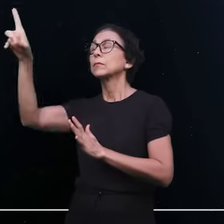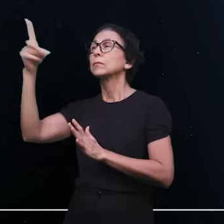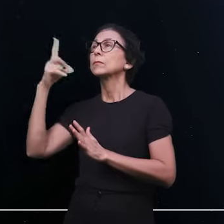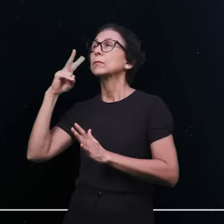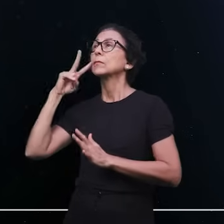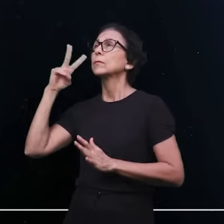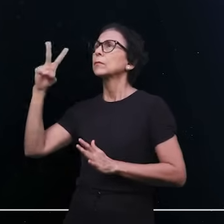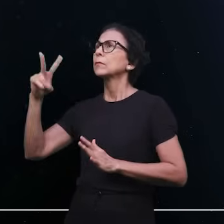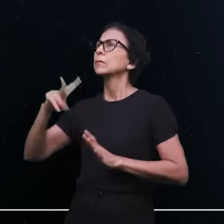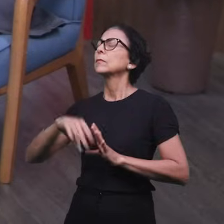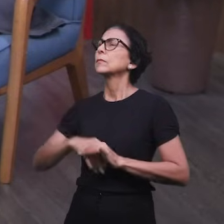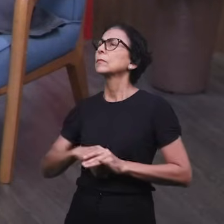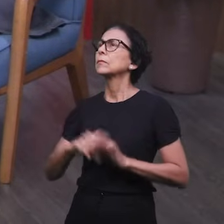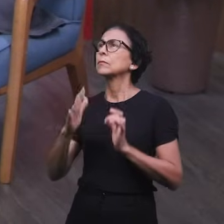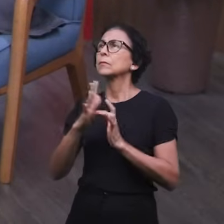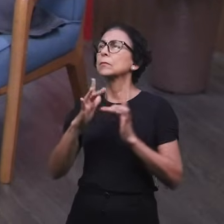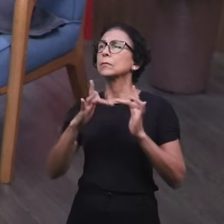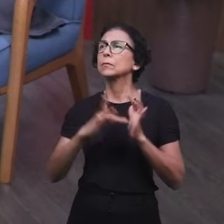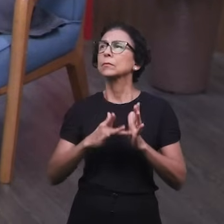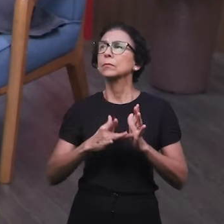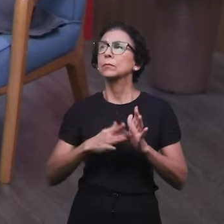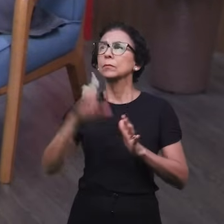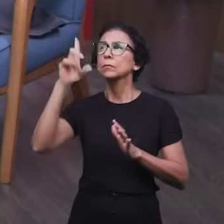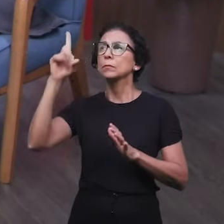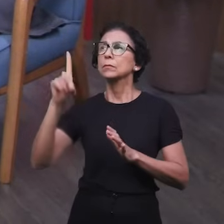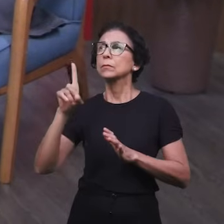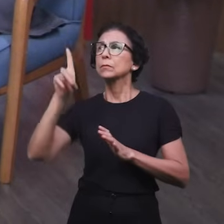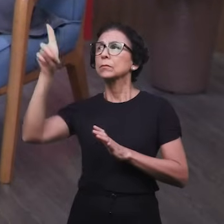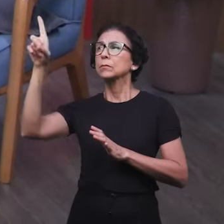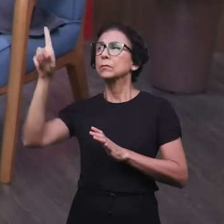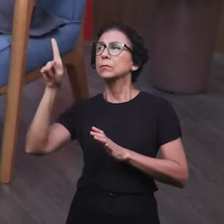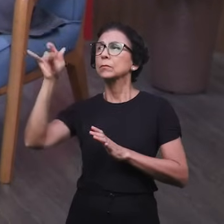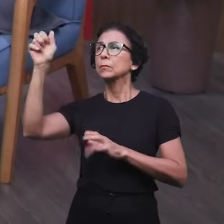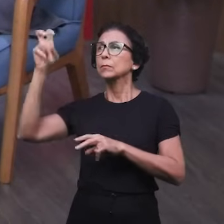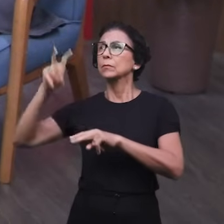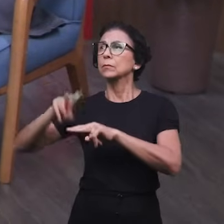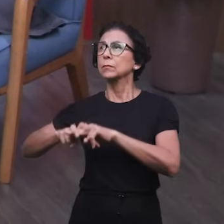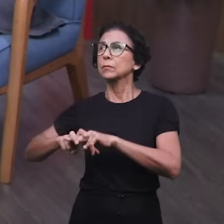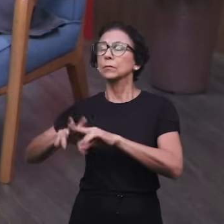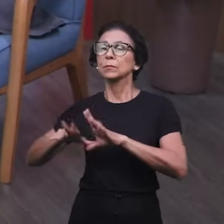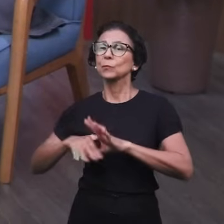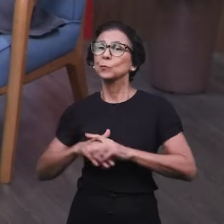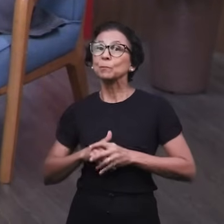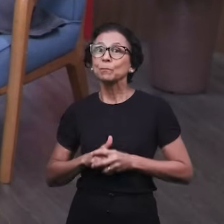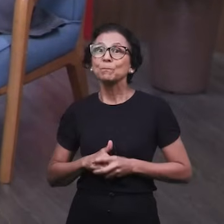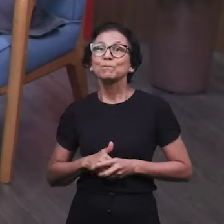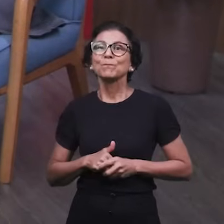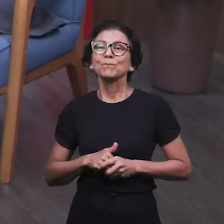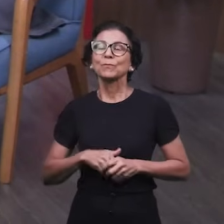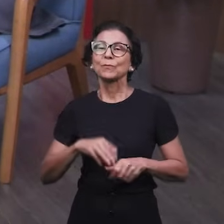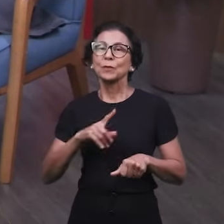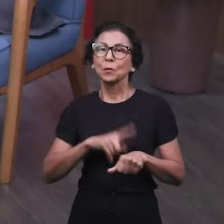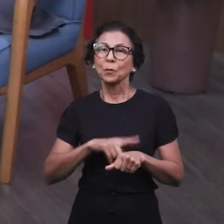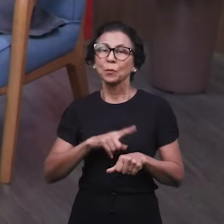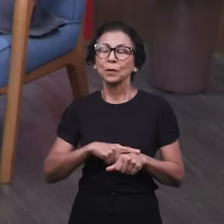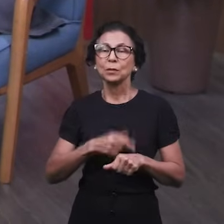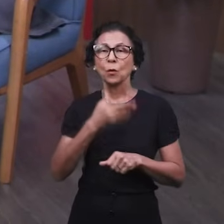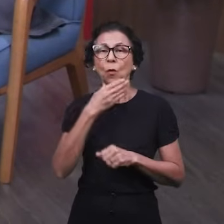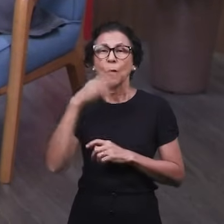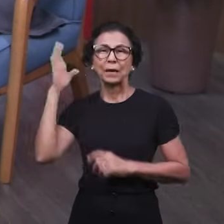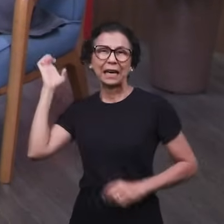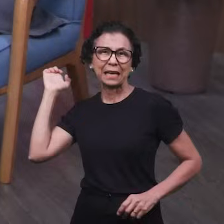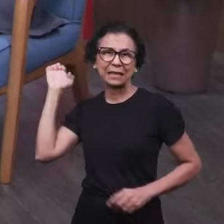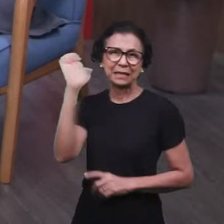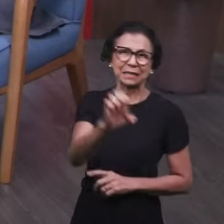Deus. Esse texto aqui fala sobre a experiência de Estevão, né? Exato. No momento do seu martírio. E que só quem